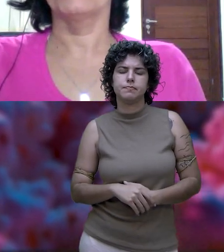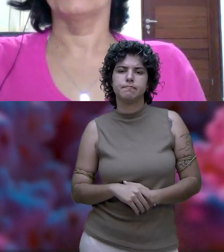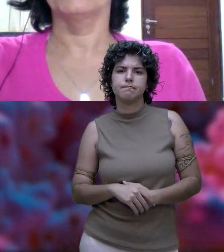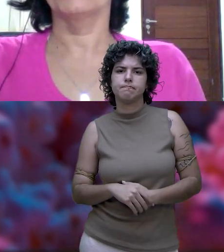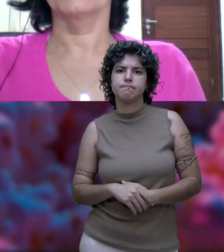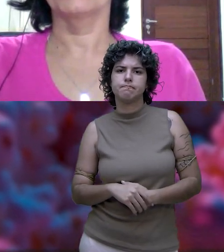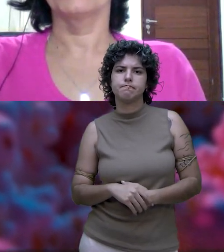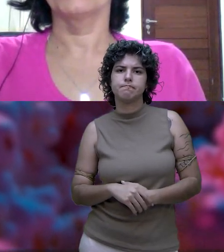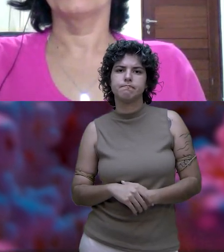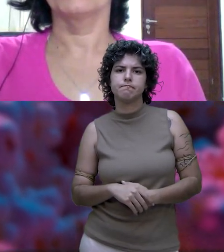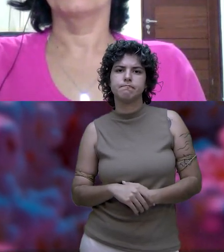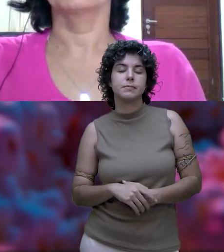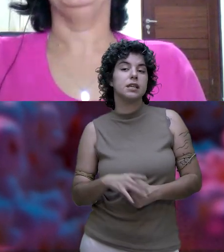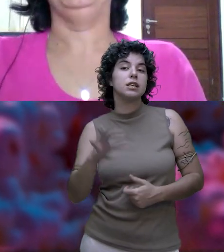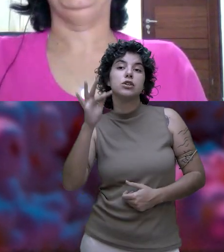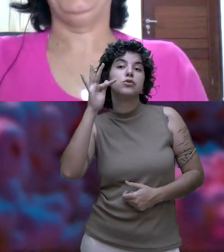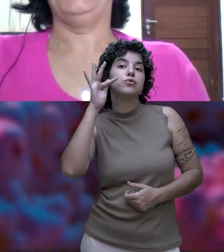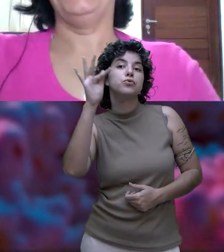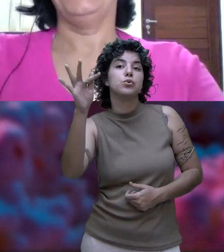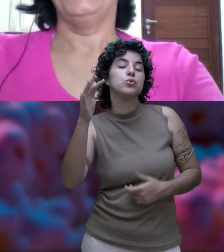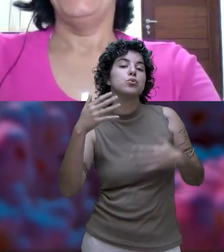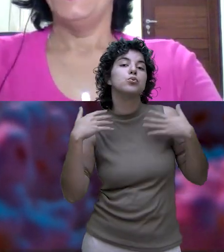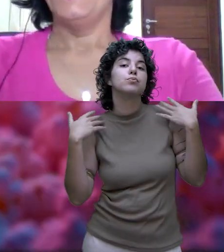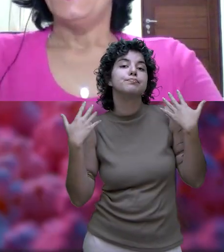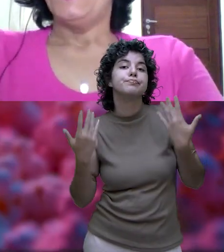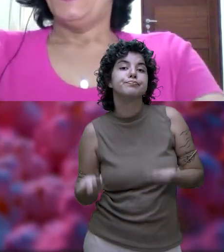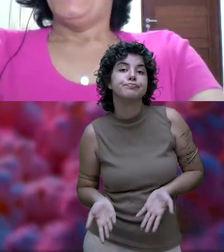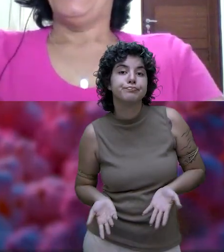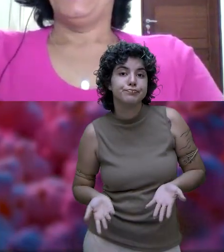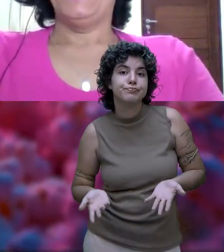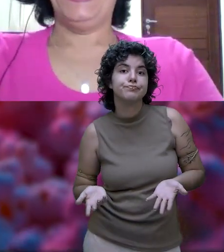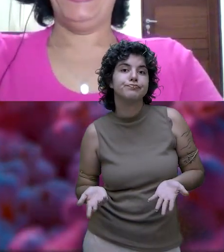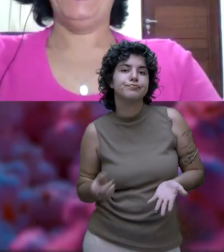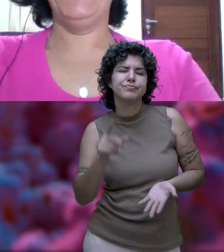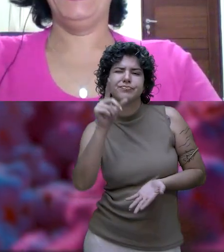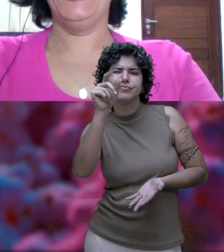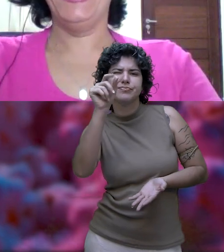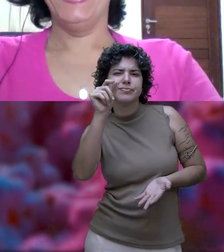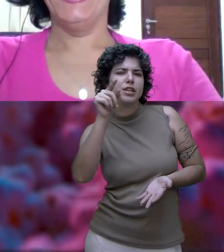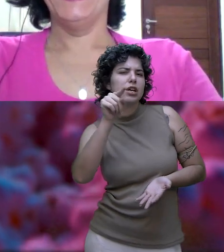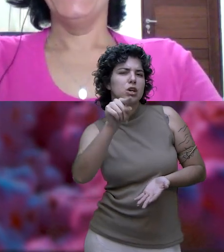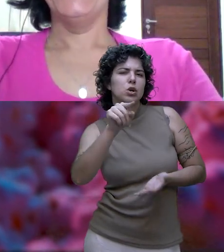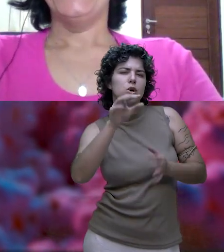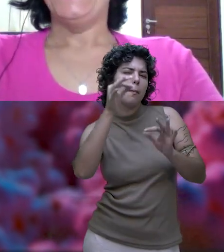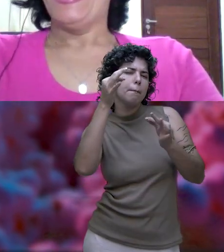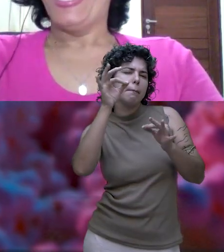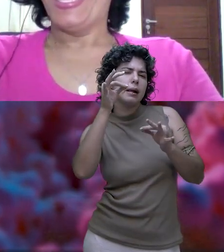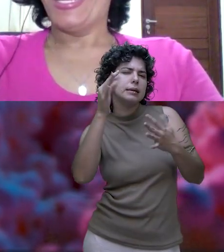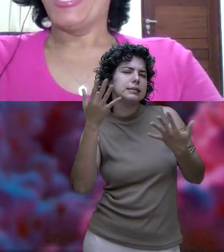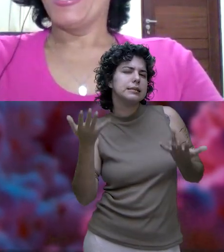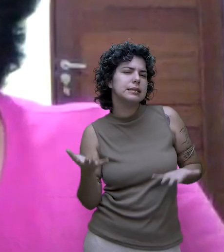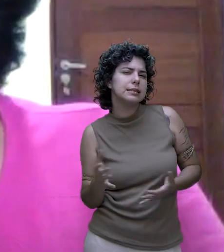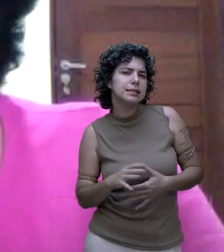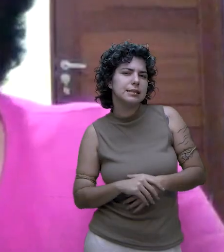Patrícia para frente? O que já está maquinando aí de projeto novo? O que a gente pode